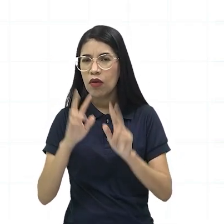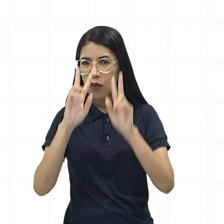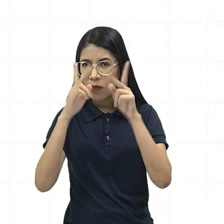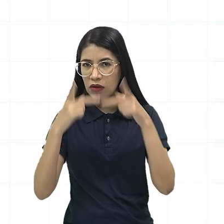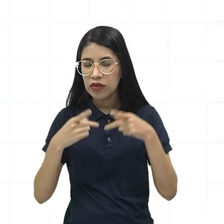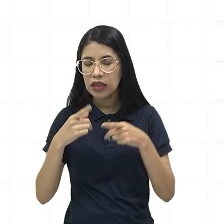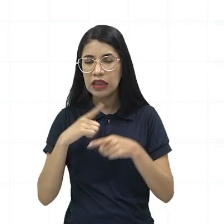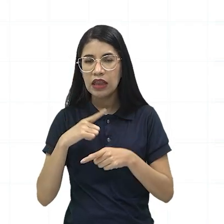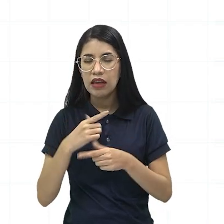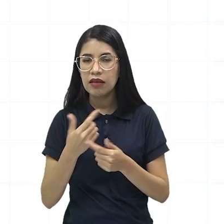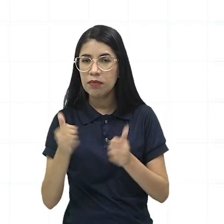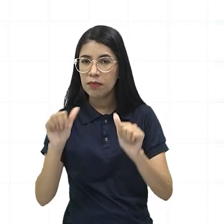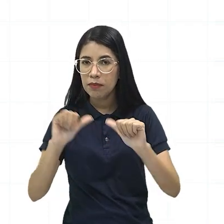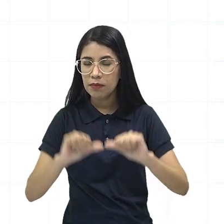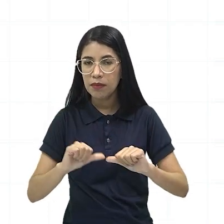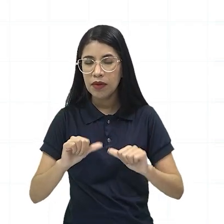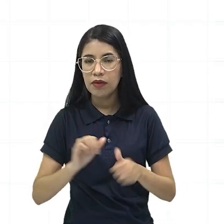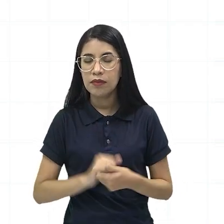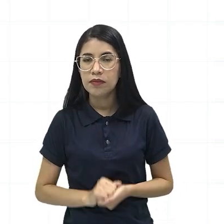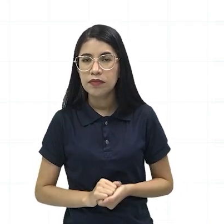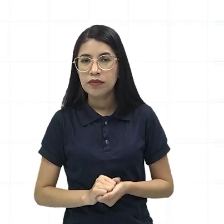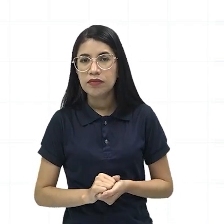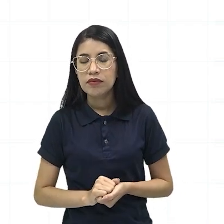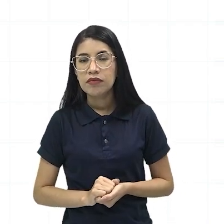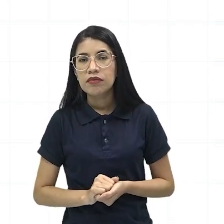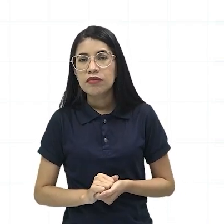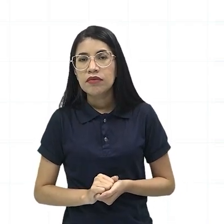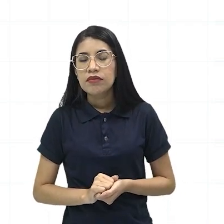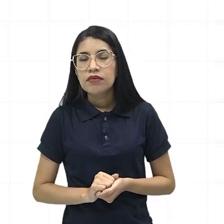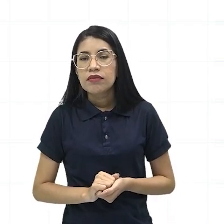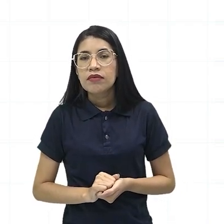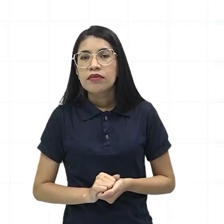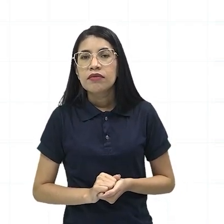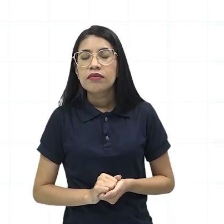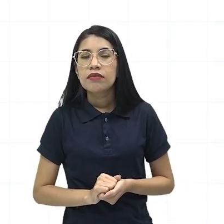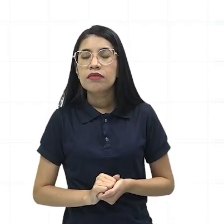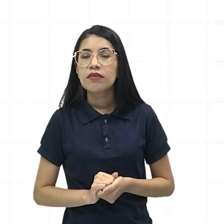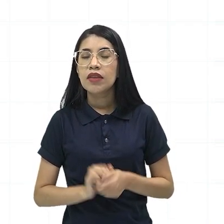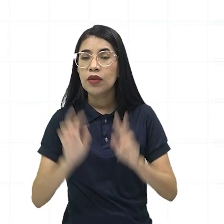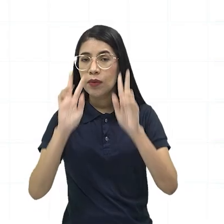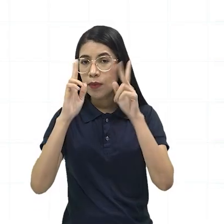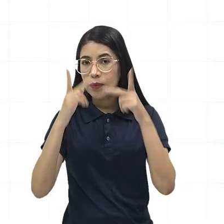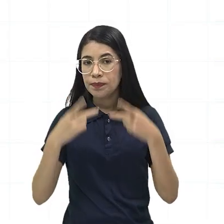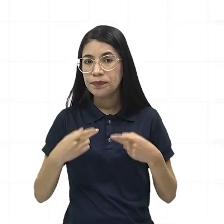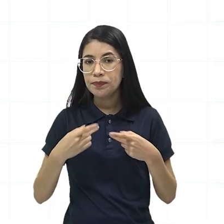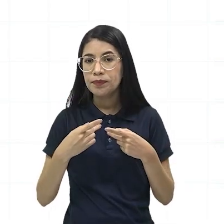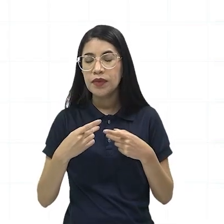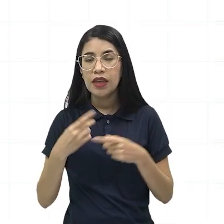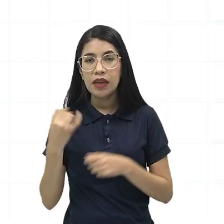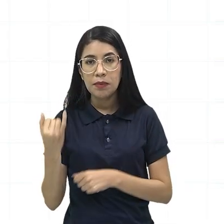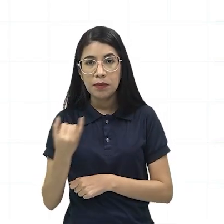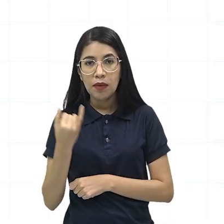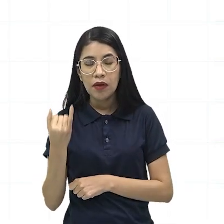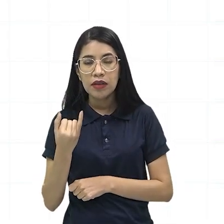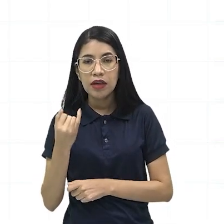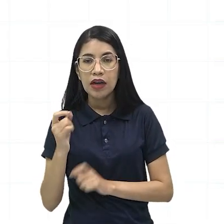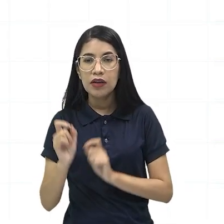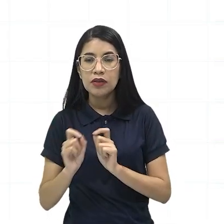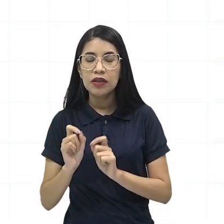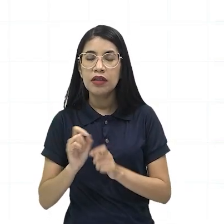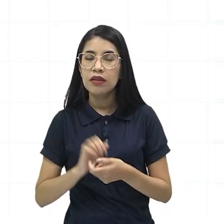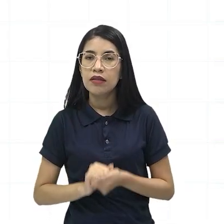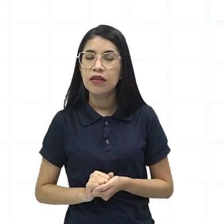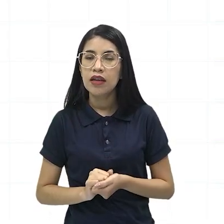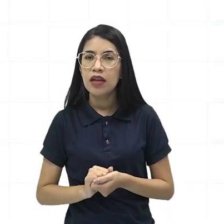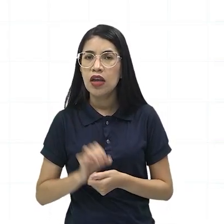está falando sobre todos esses elementos. A gente vai já entender. E o homem é fundamentalmente um bicho